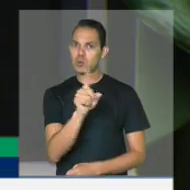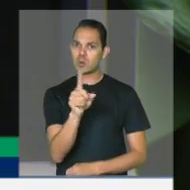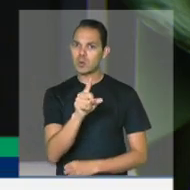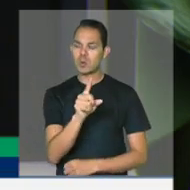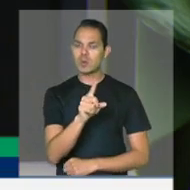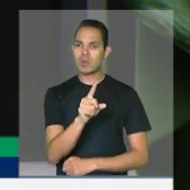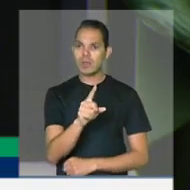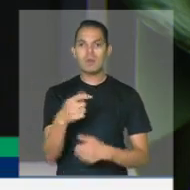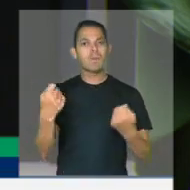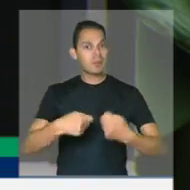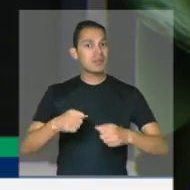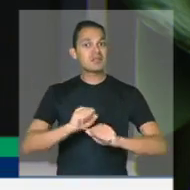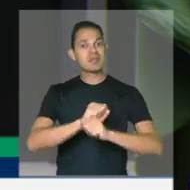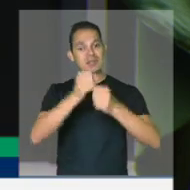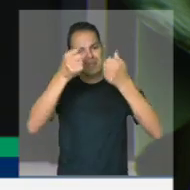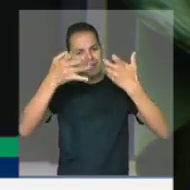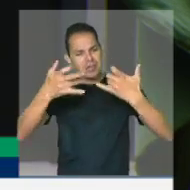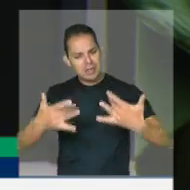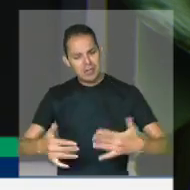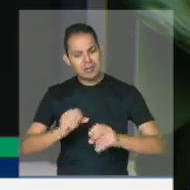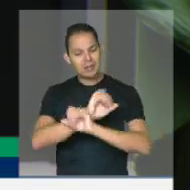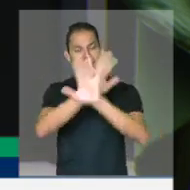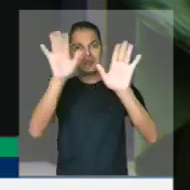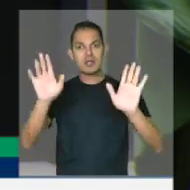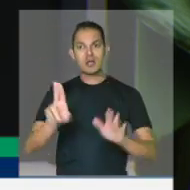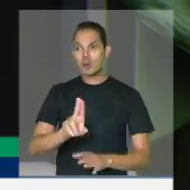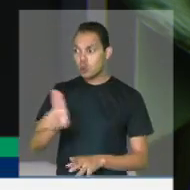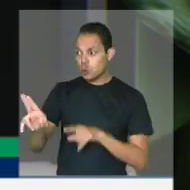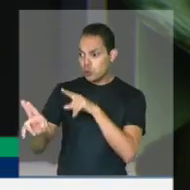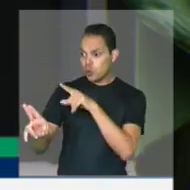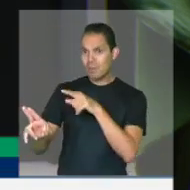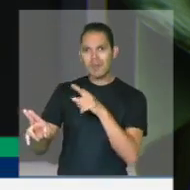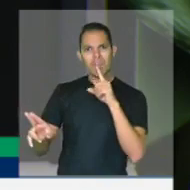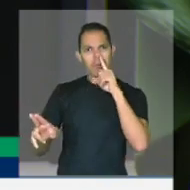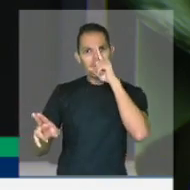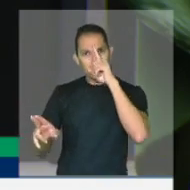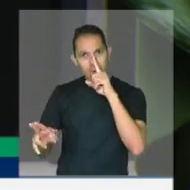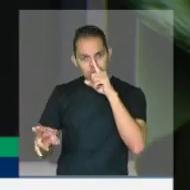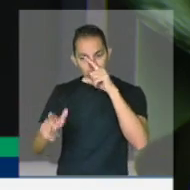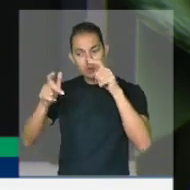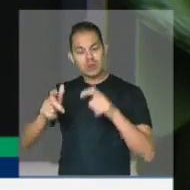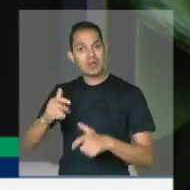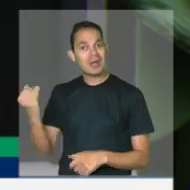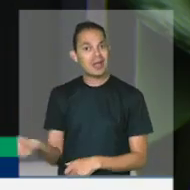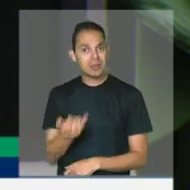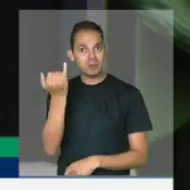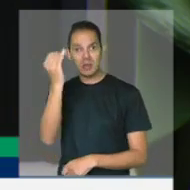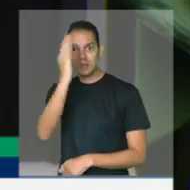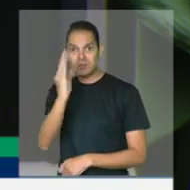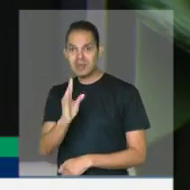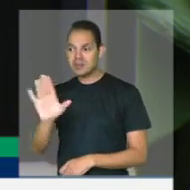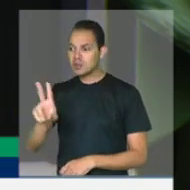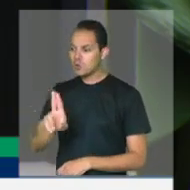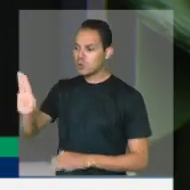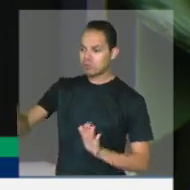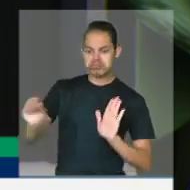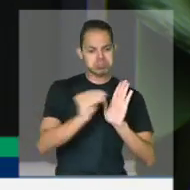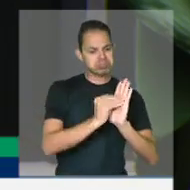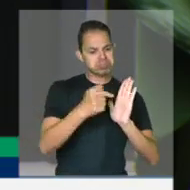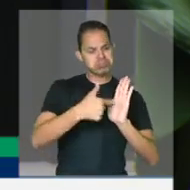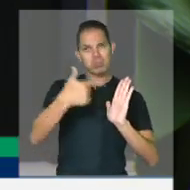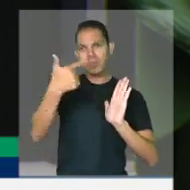É preciso que se esclareça o porquê do nome de alguém tão perigoso, num lugar tão importante no Brasil, estava fora da lista